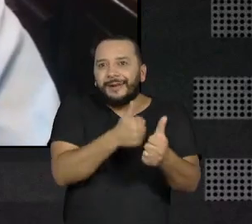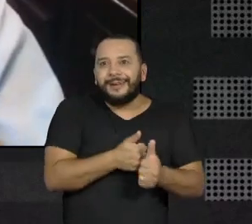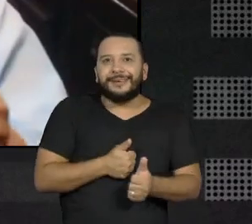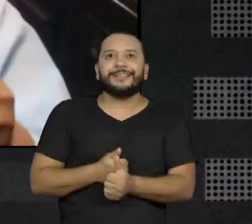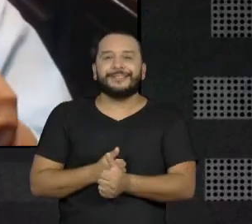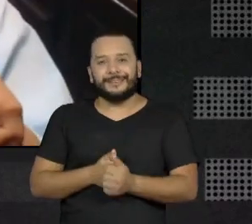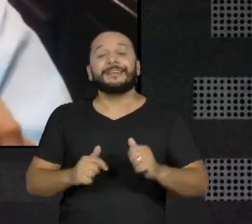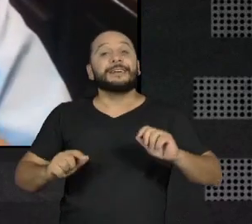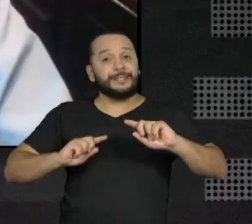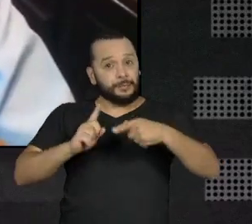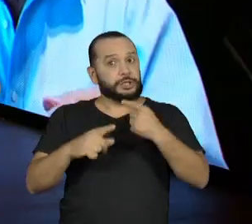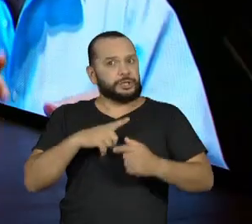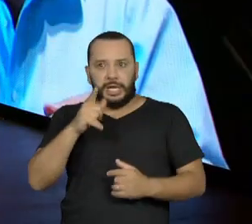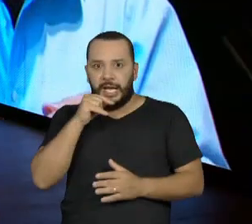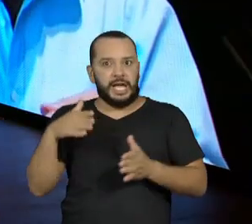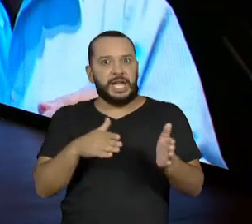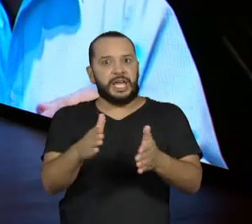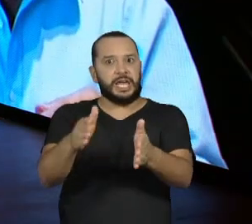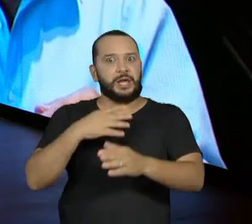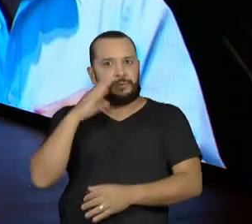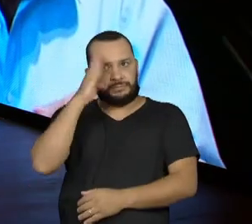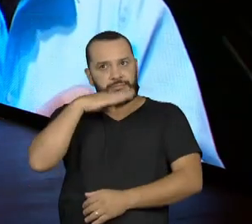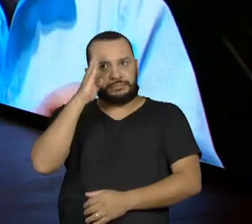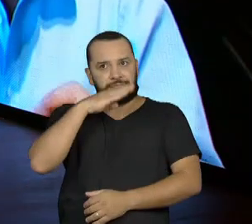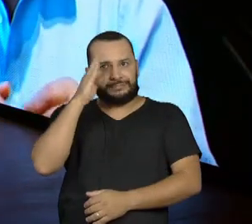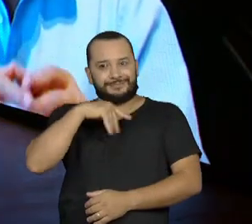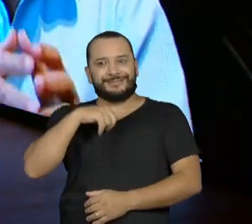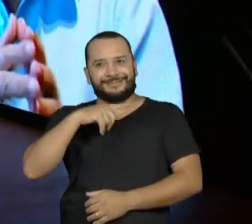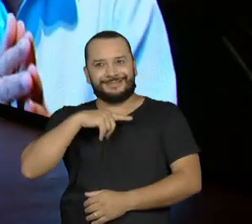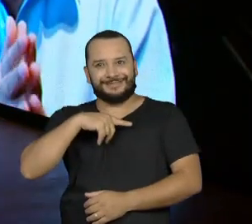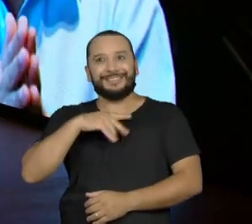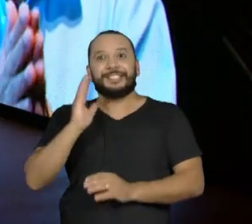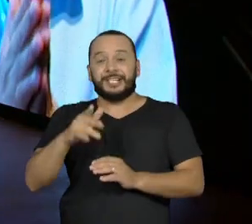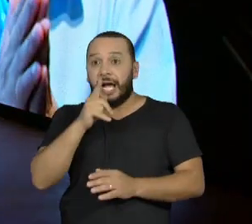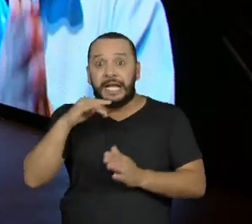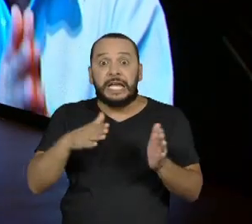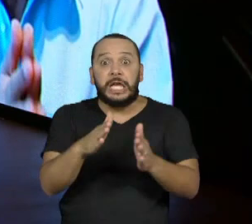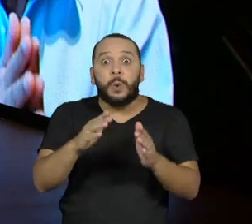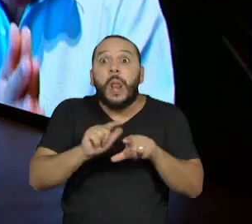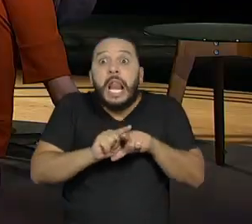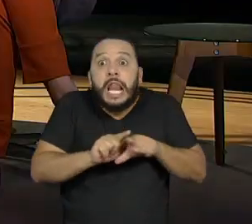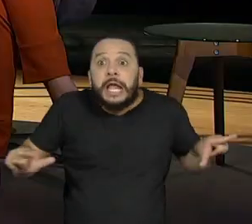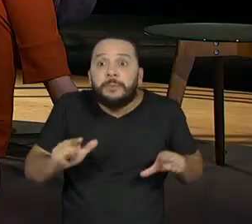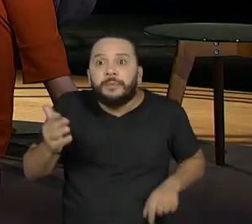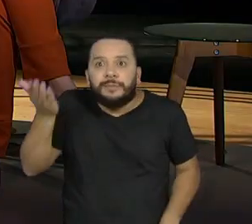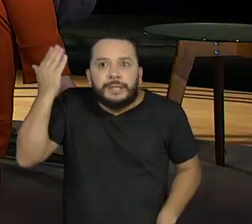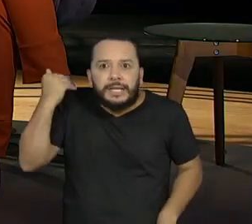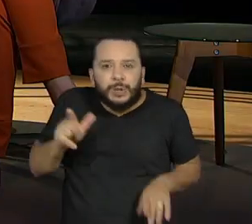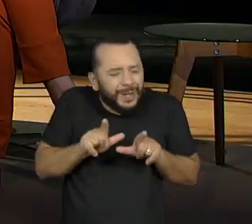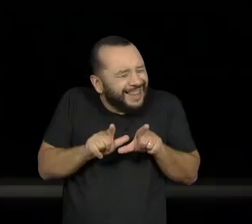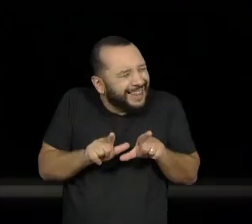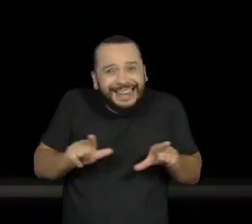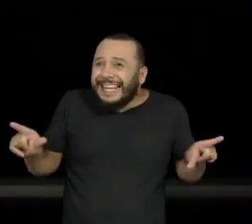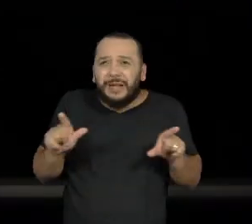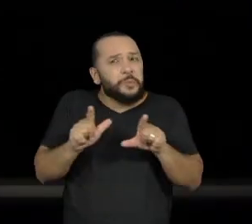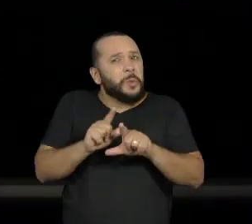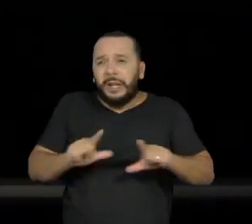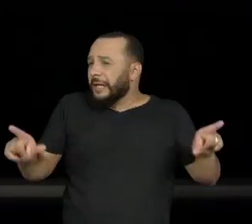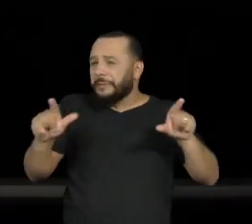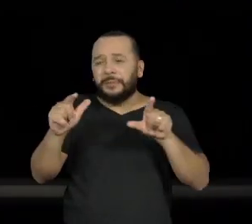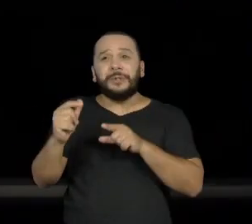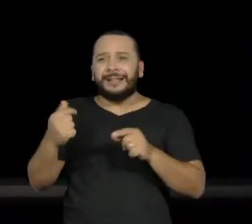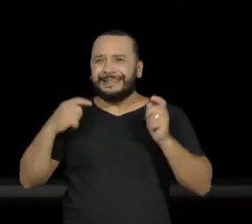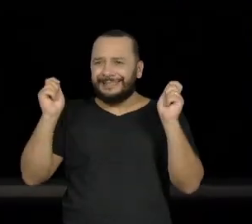depois tinha o Rio Tietê, andando um pouquinho, tinha o Rio Tietê limpo.